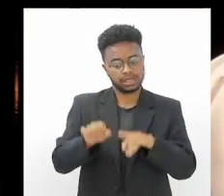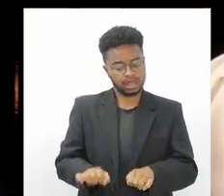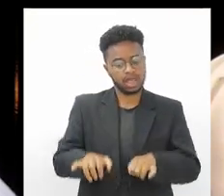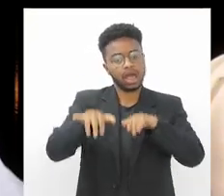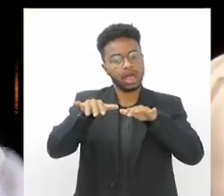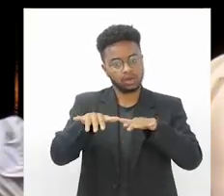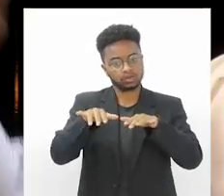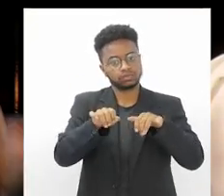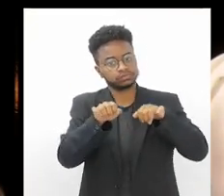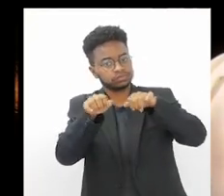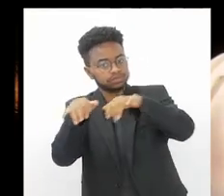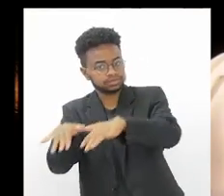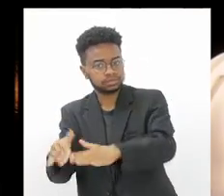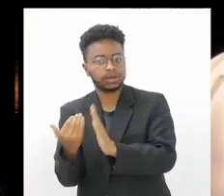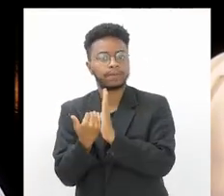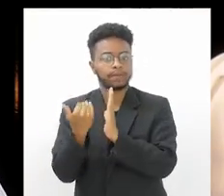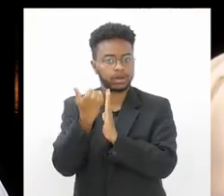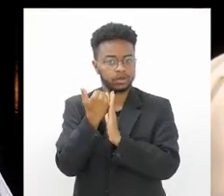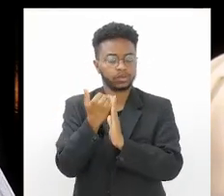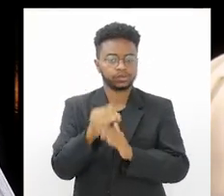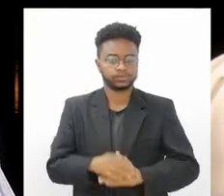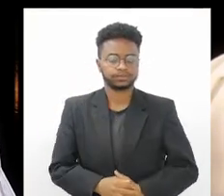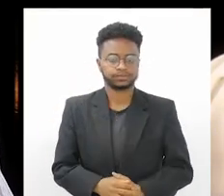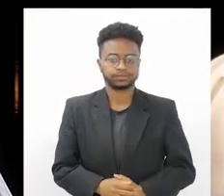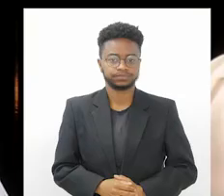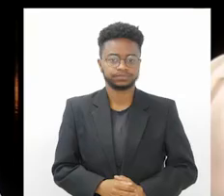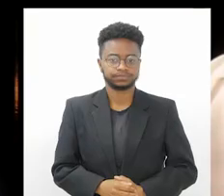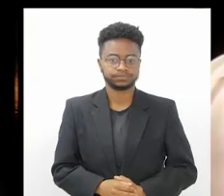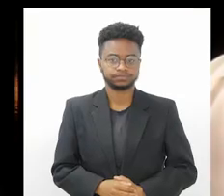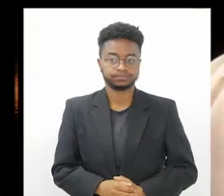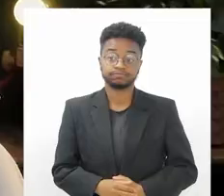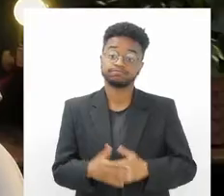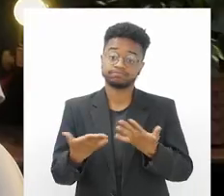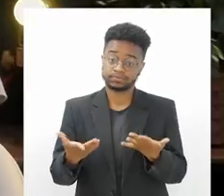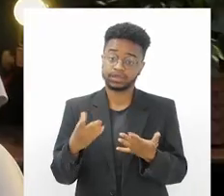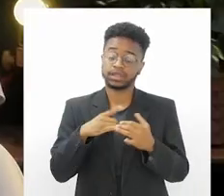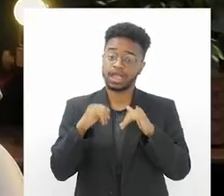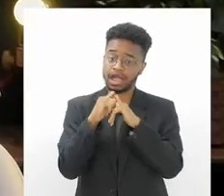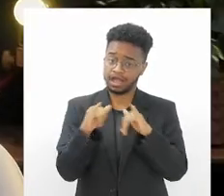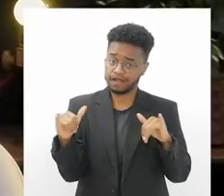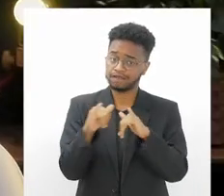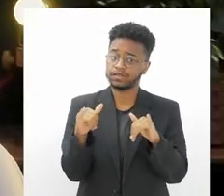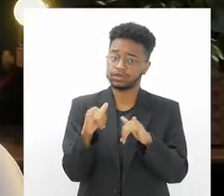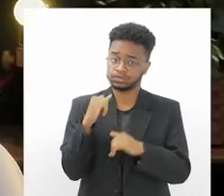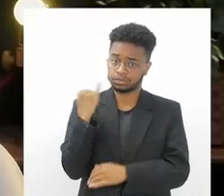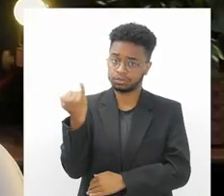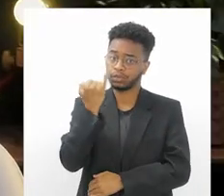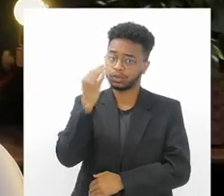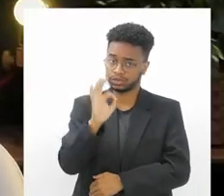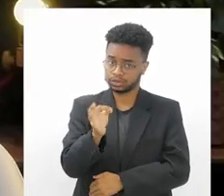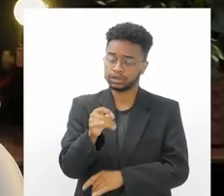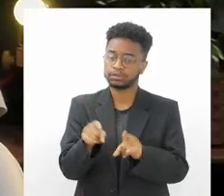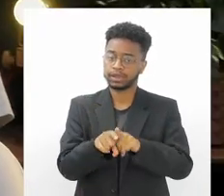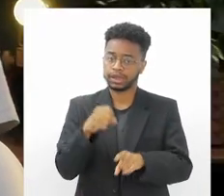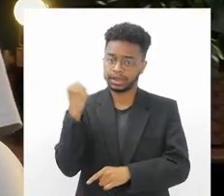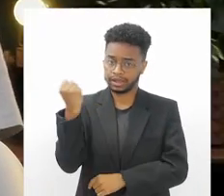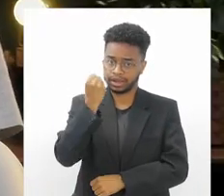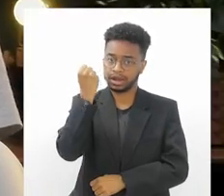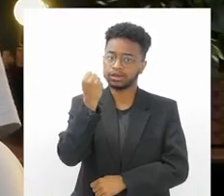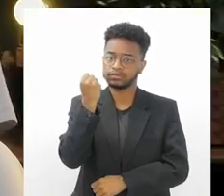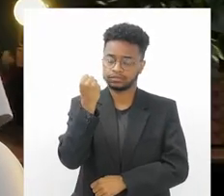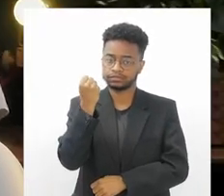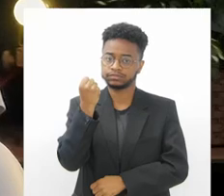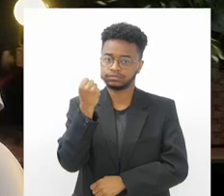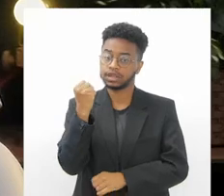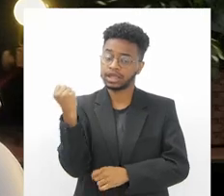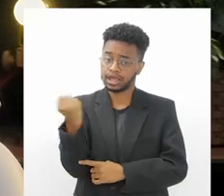cobrir ainda uma maior extensão do continente. Né? É um alerta muito grande e grave, eu chamo